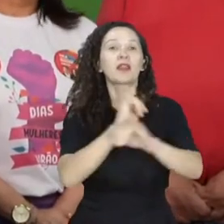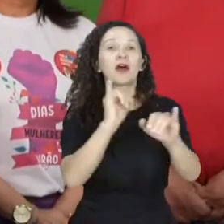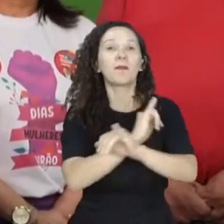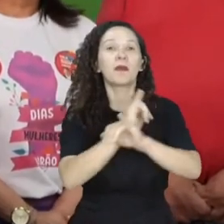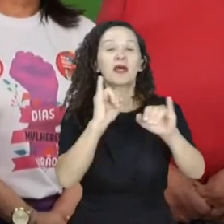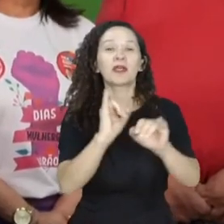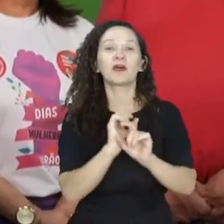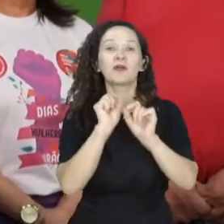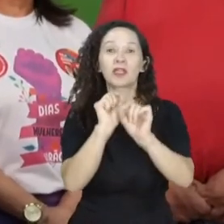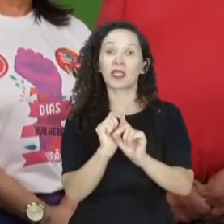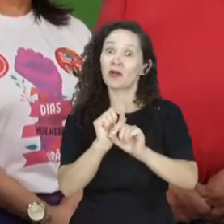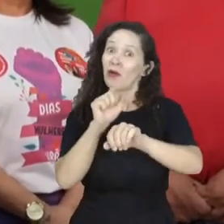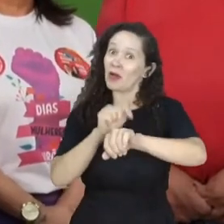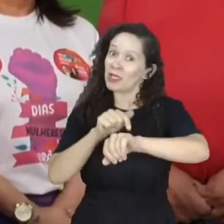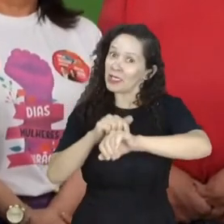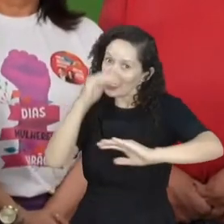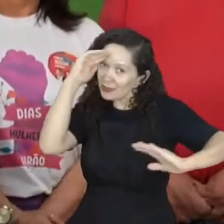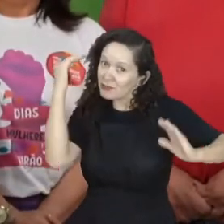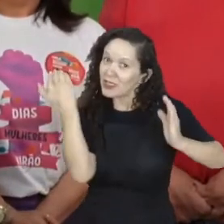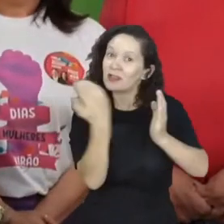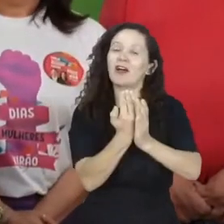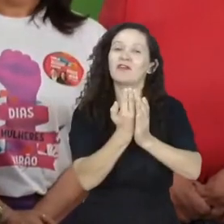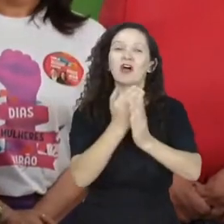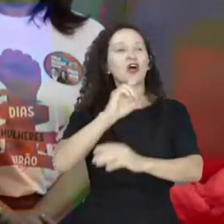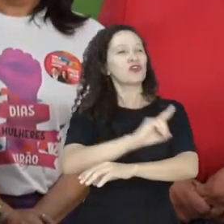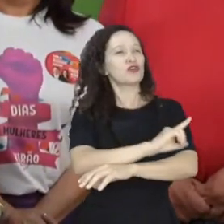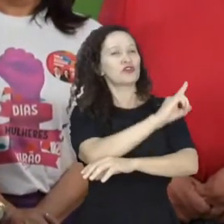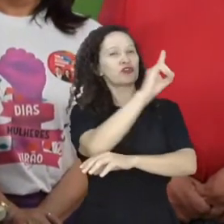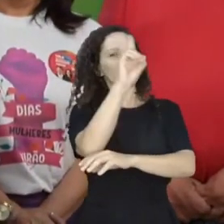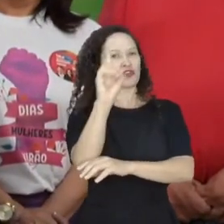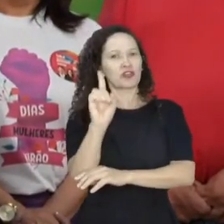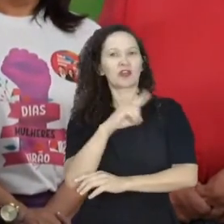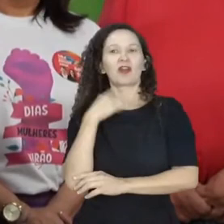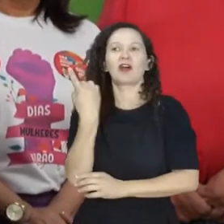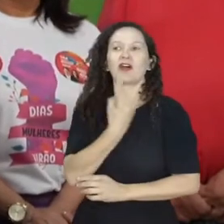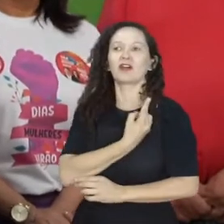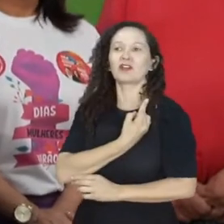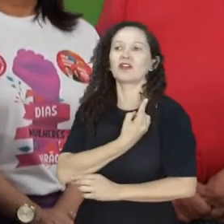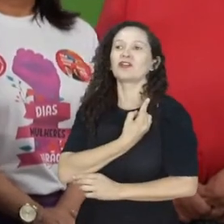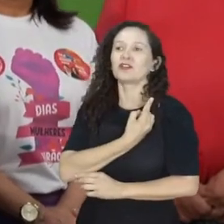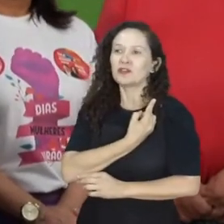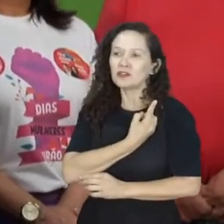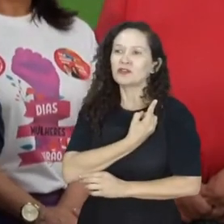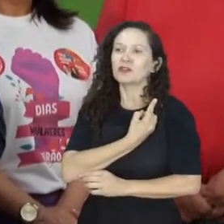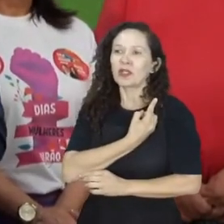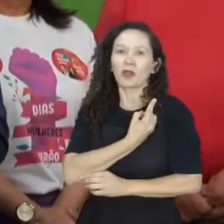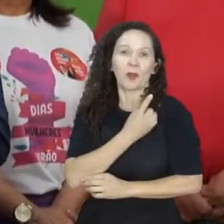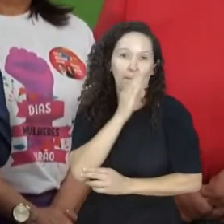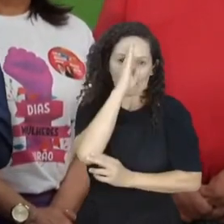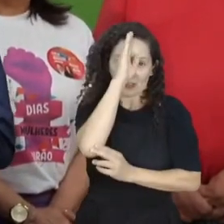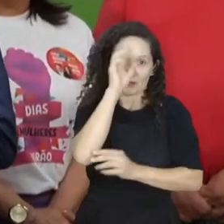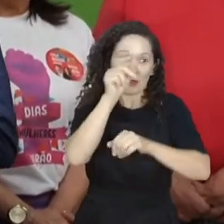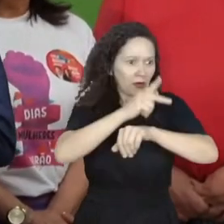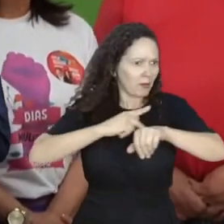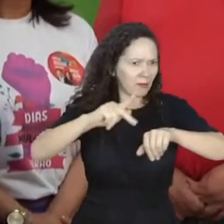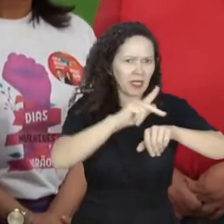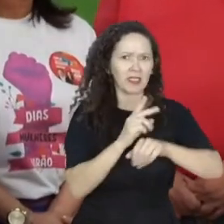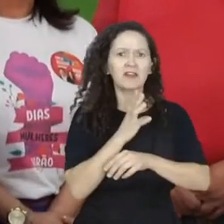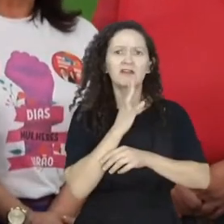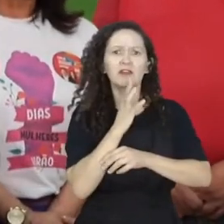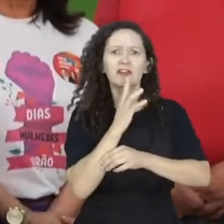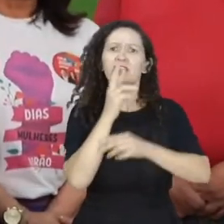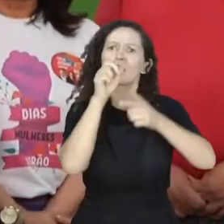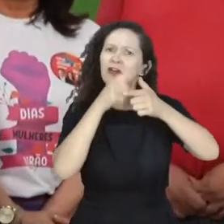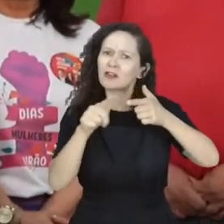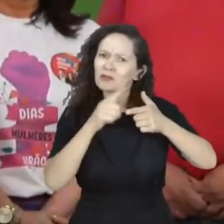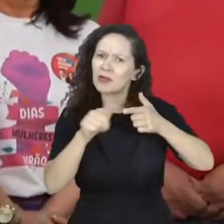da tarde. Porque durante o dia a gente tem que exercer a nossa função principal, que é presidir o país. Tá? A